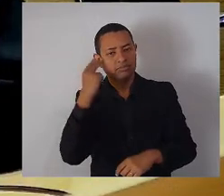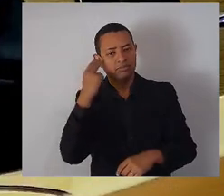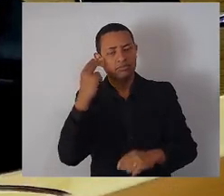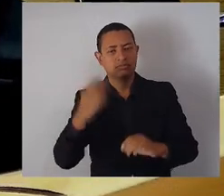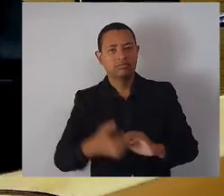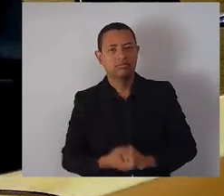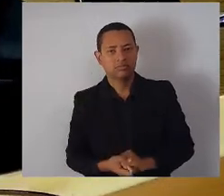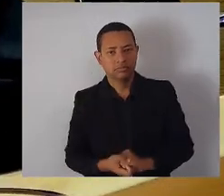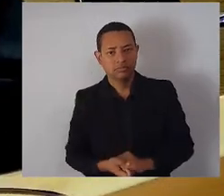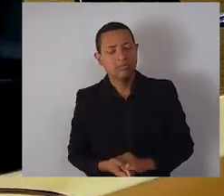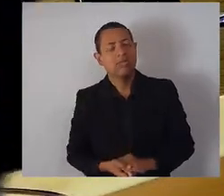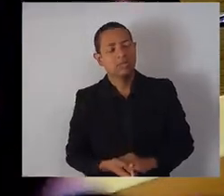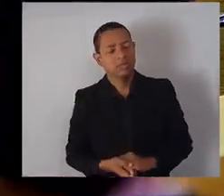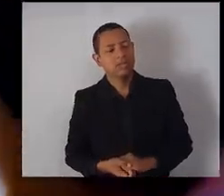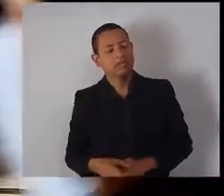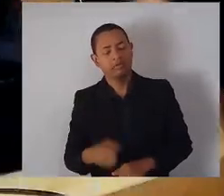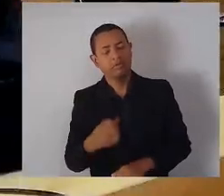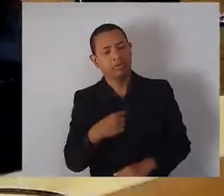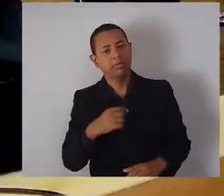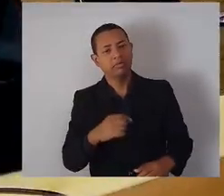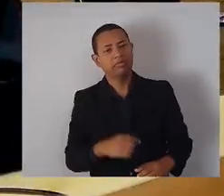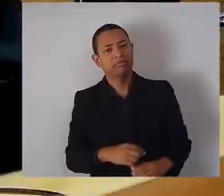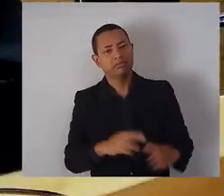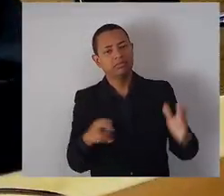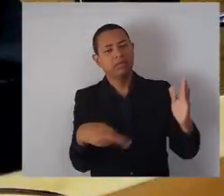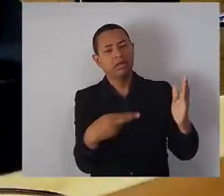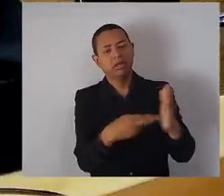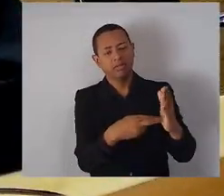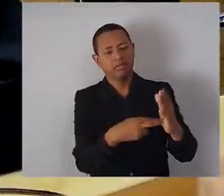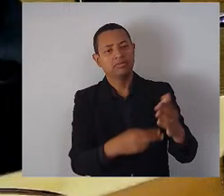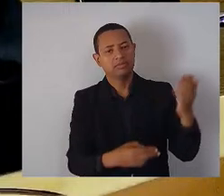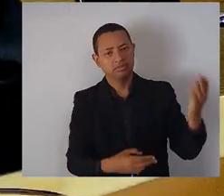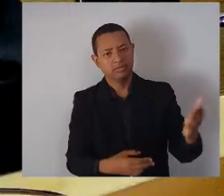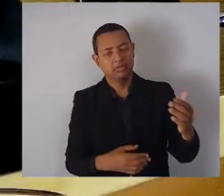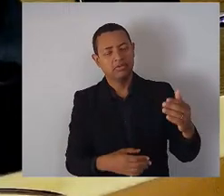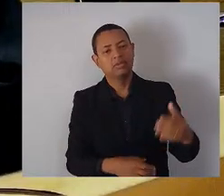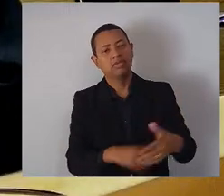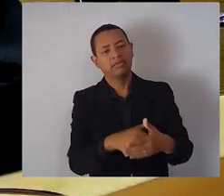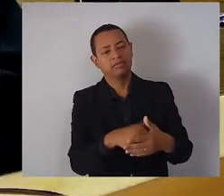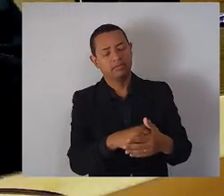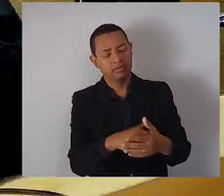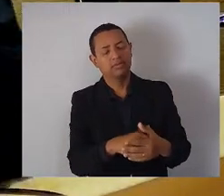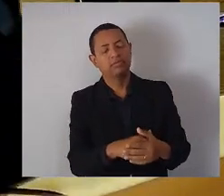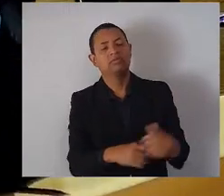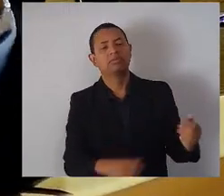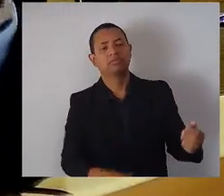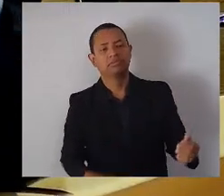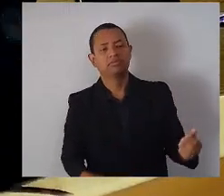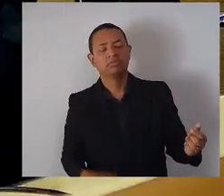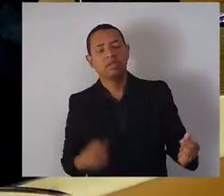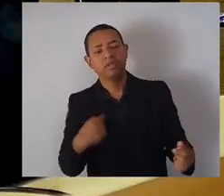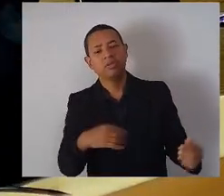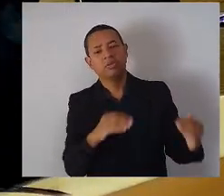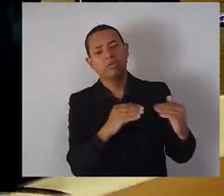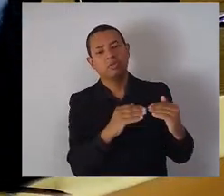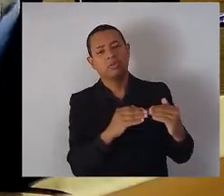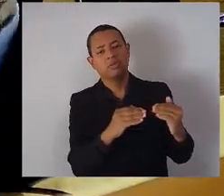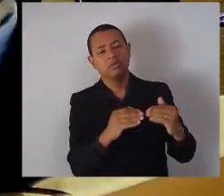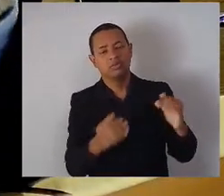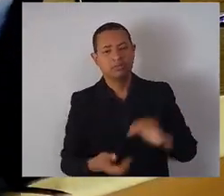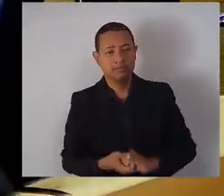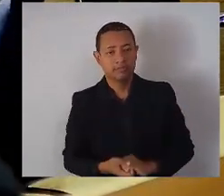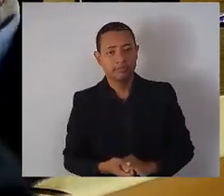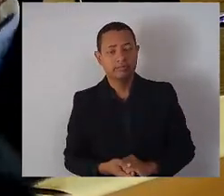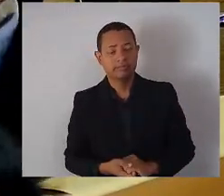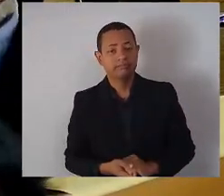acompanho o relator e acompanho o vistor no sentido da improcedência do pedido. Senhor presidente, também gostaria de